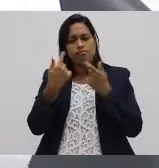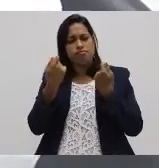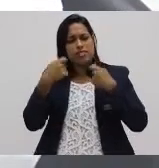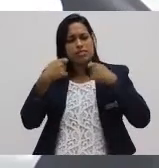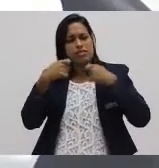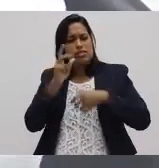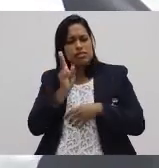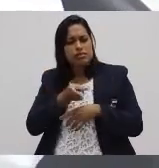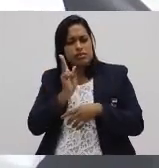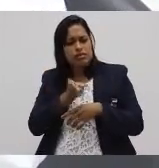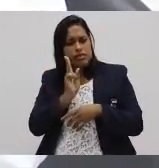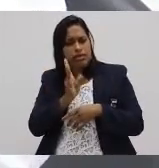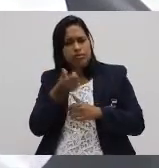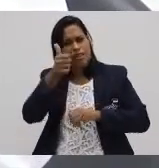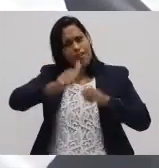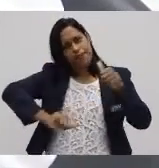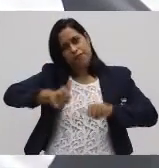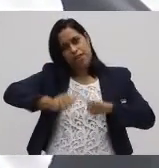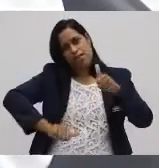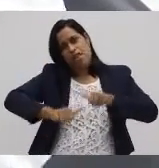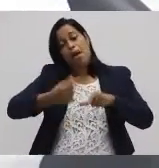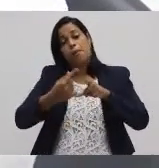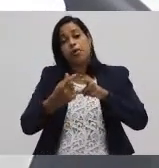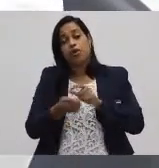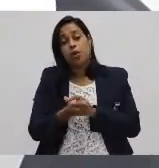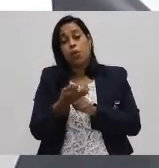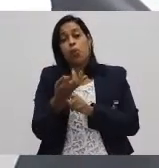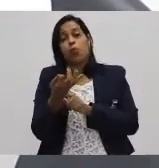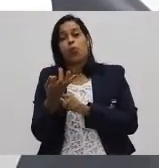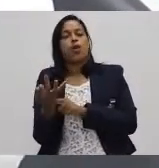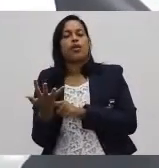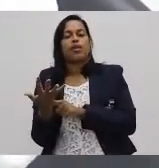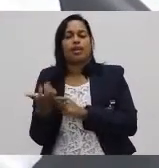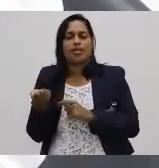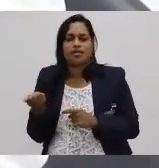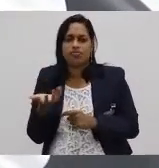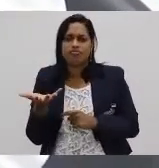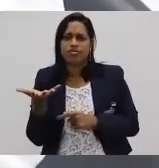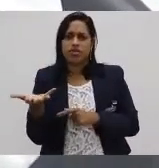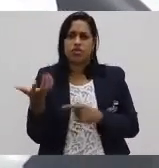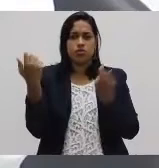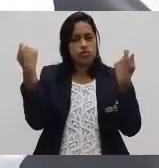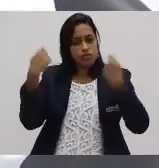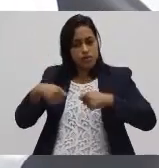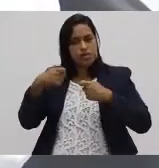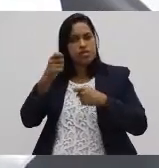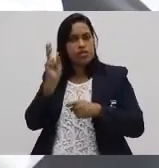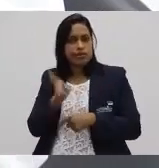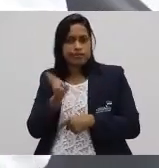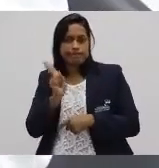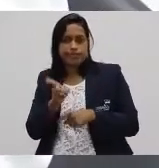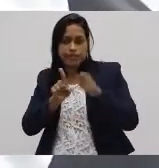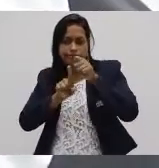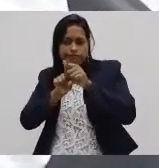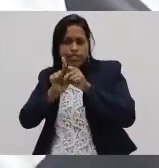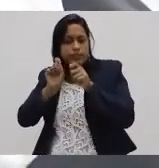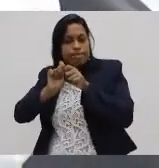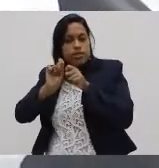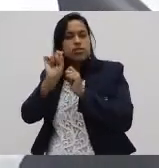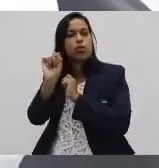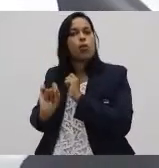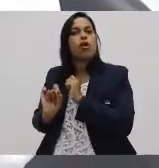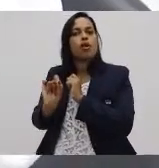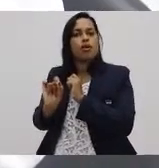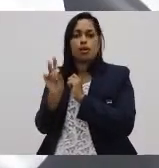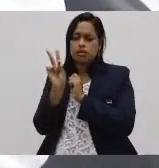começo dessa competência, que fornece a quantidade de produtos finais a serem produzidos a cada mês e os níveis médios de